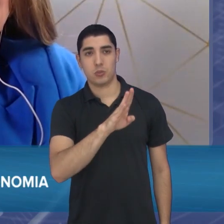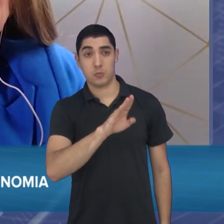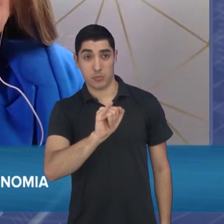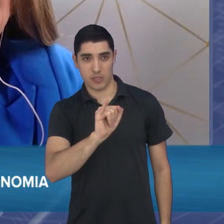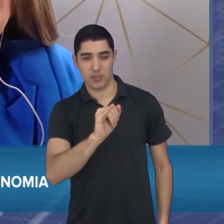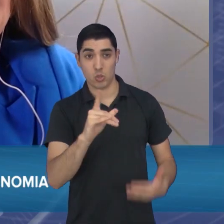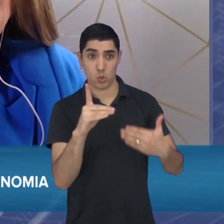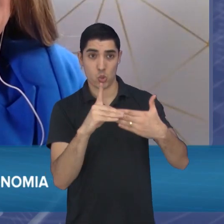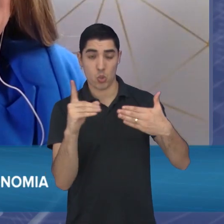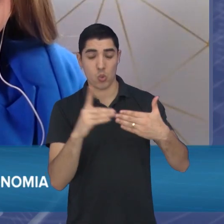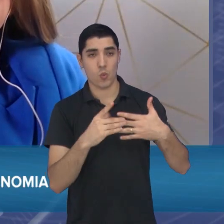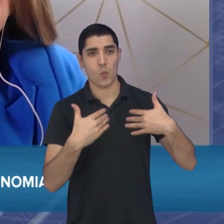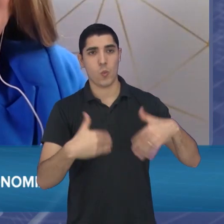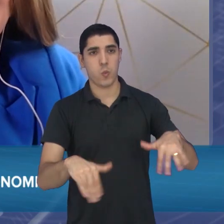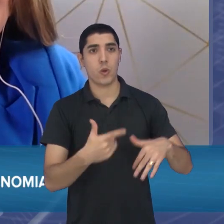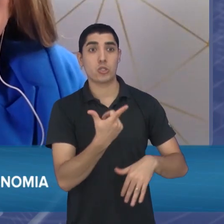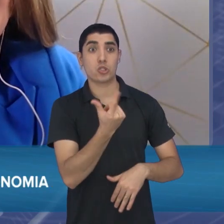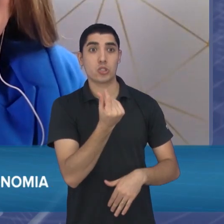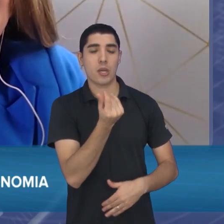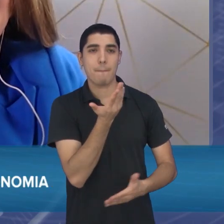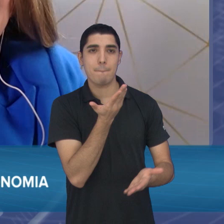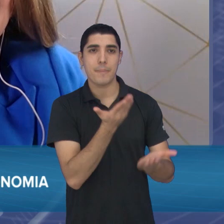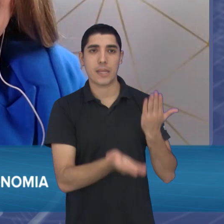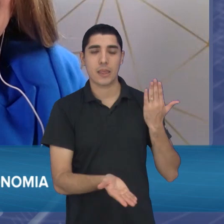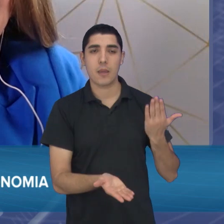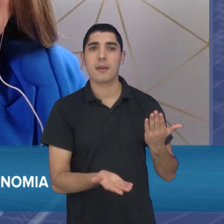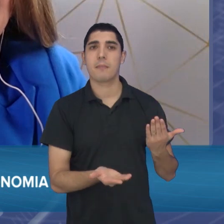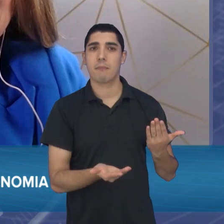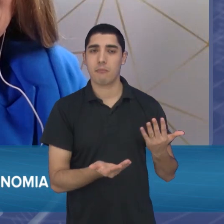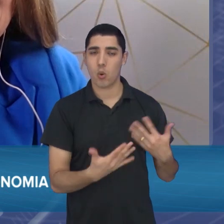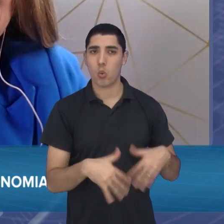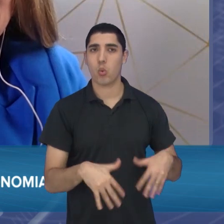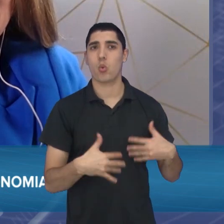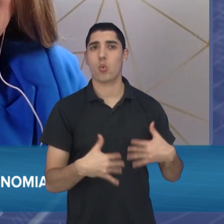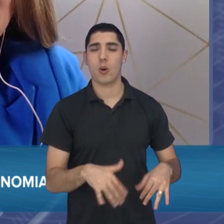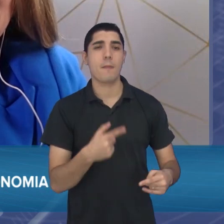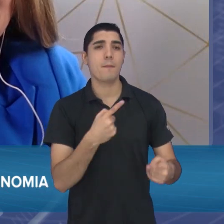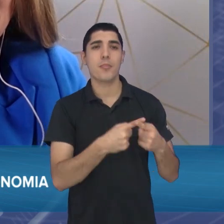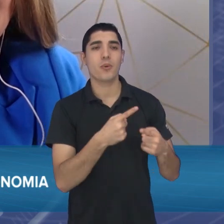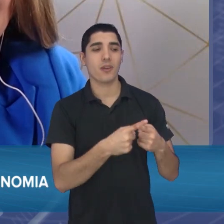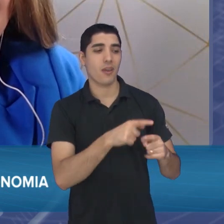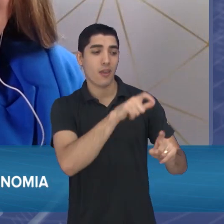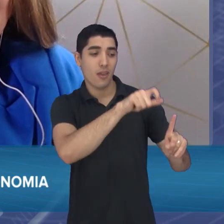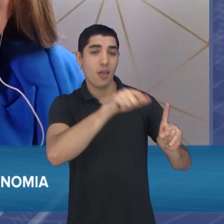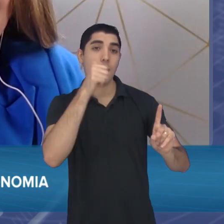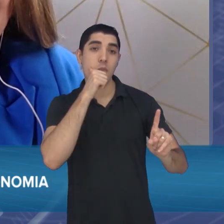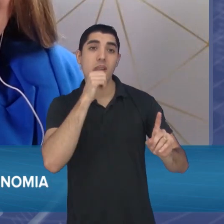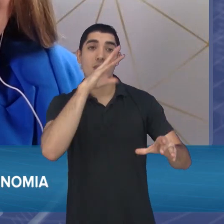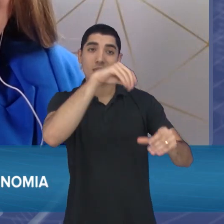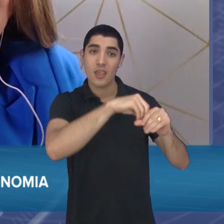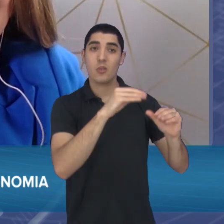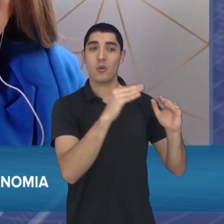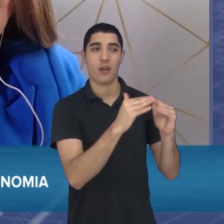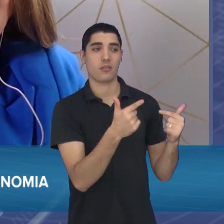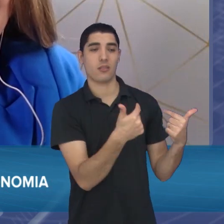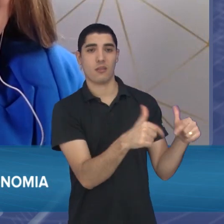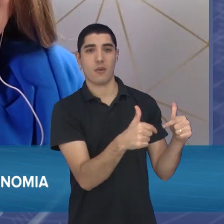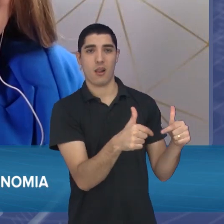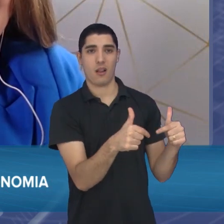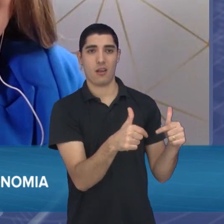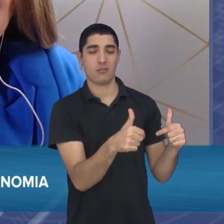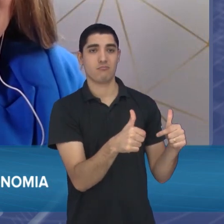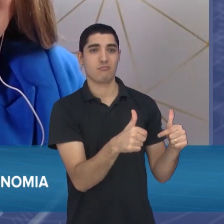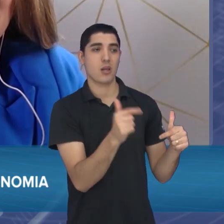É muito dinheiro, né? Então, assim, a gente percebe que esse trabalho do cuidado, ele é essencial,